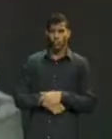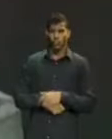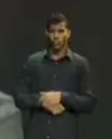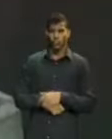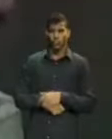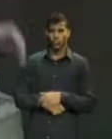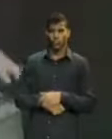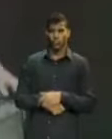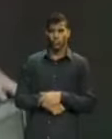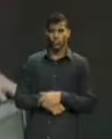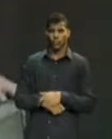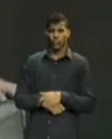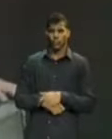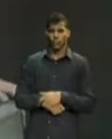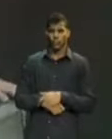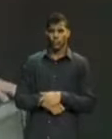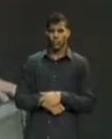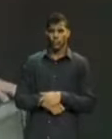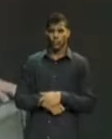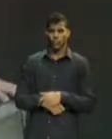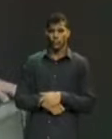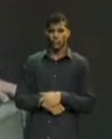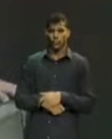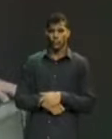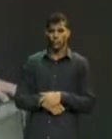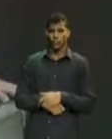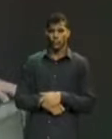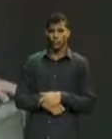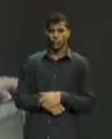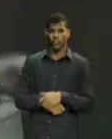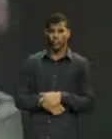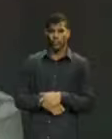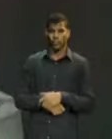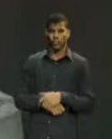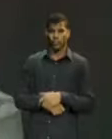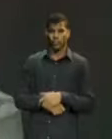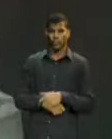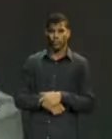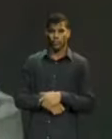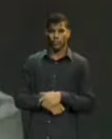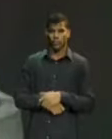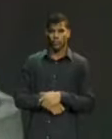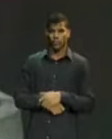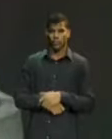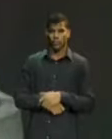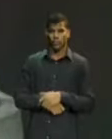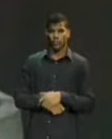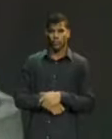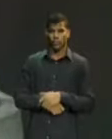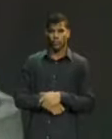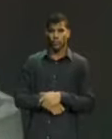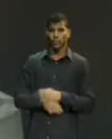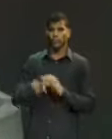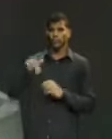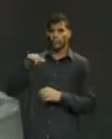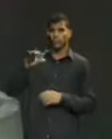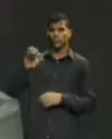uma parceria importante com a Associação para o Desenvolvimento dos Municípios e com o selo Unicef e com a